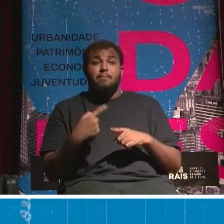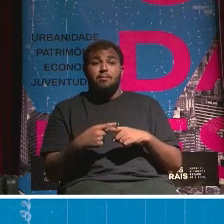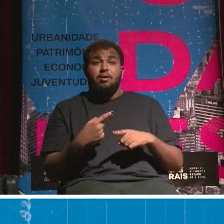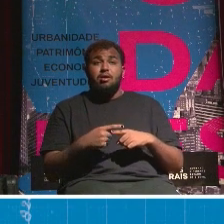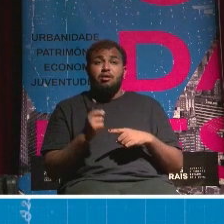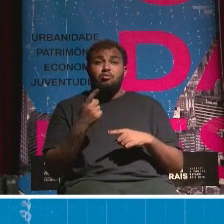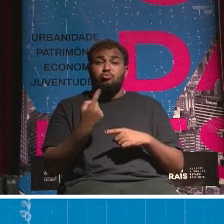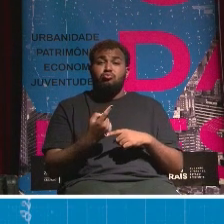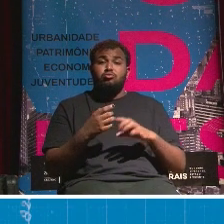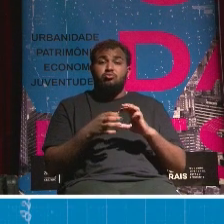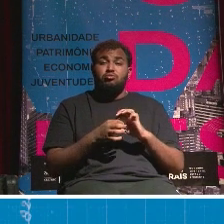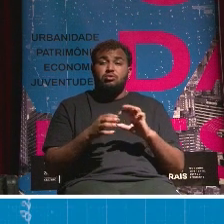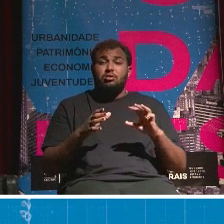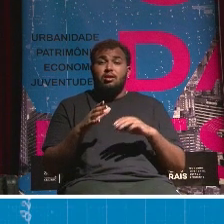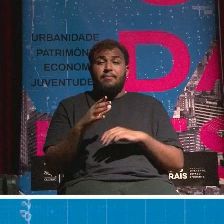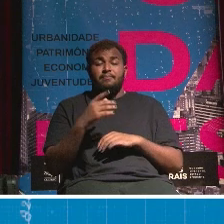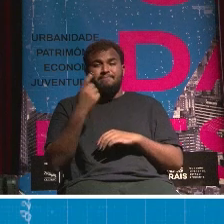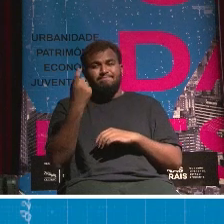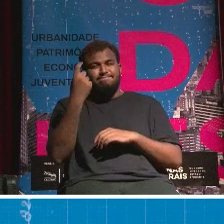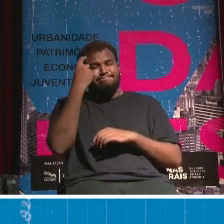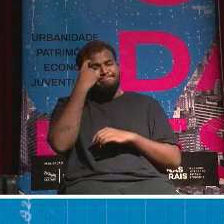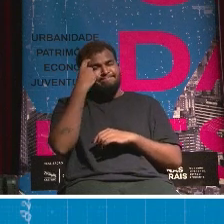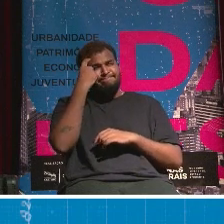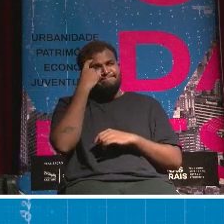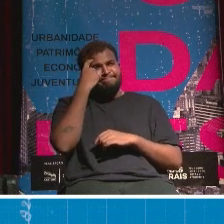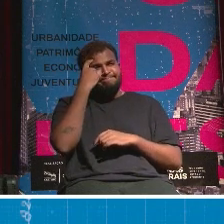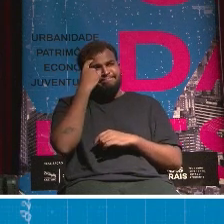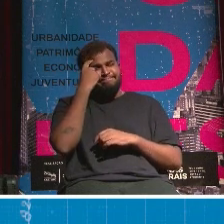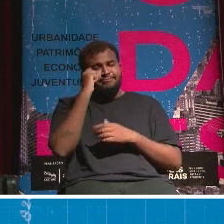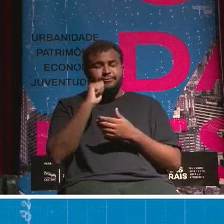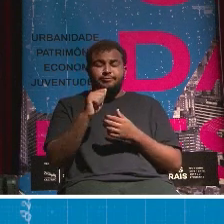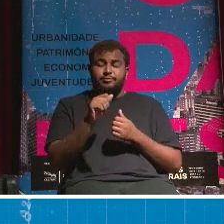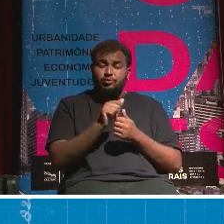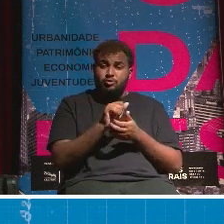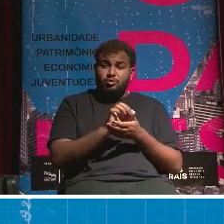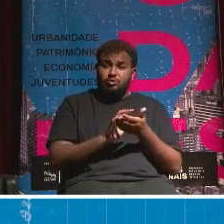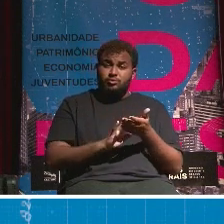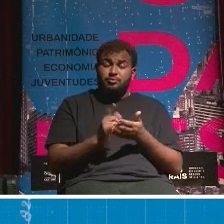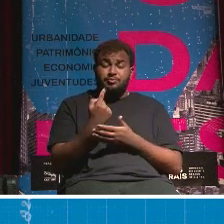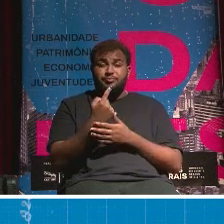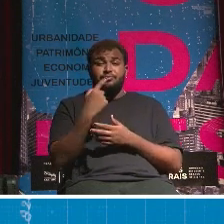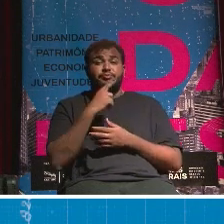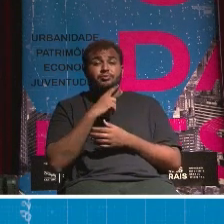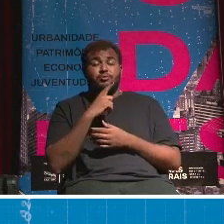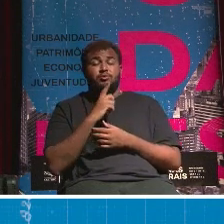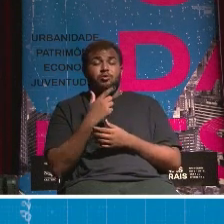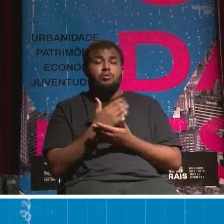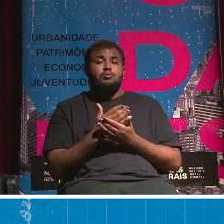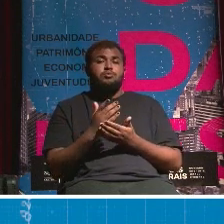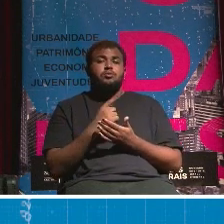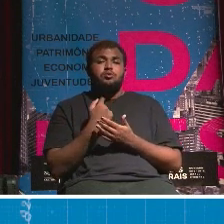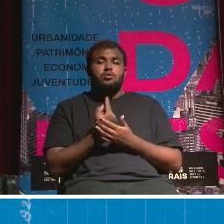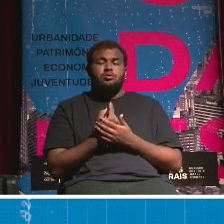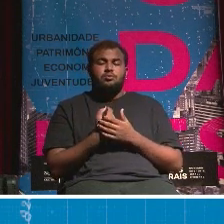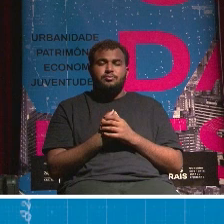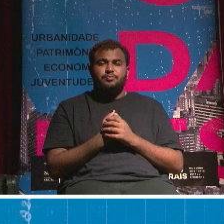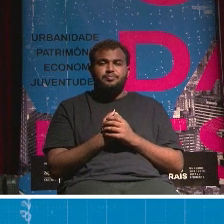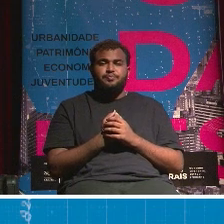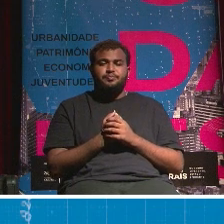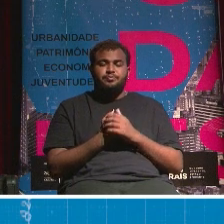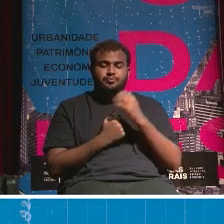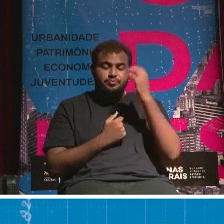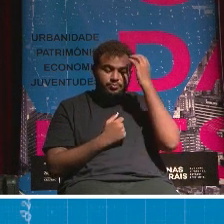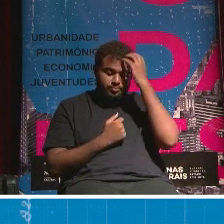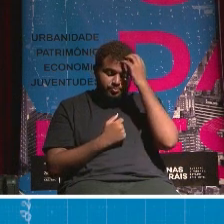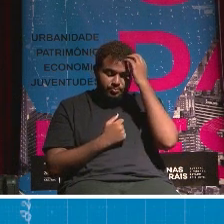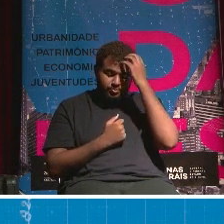permite pensar os ativos que a gente tem no nosso território a partir de nós mesmos, considerando pelo menos